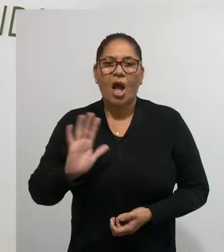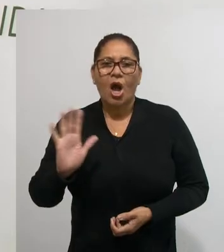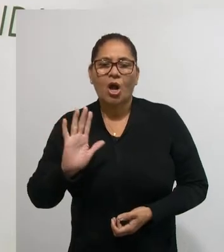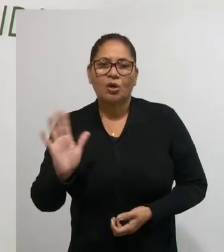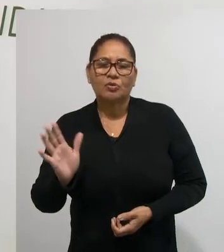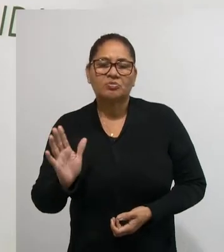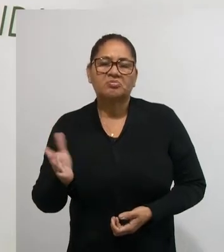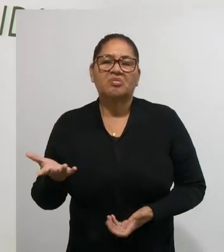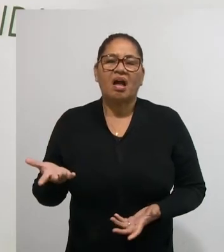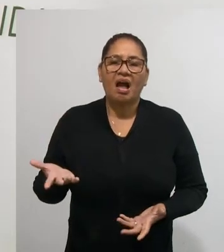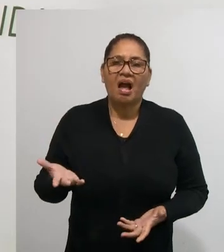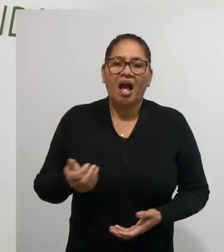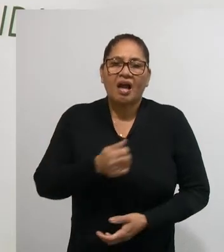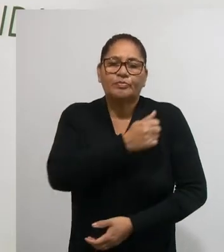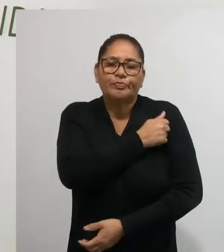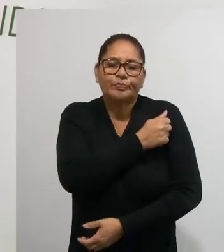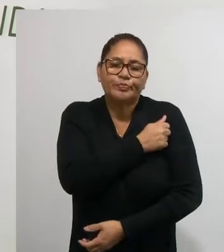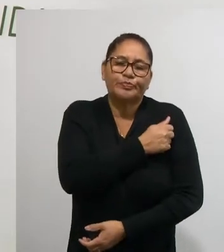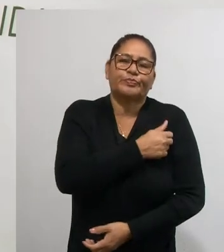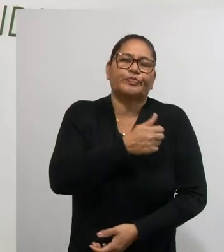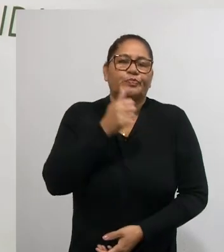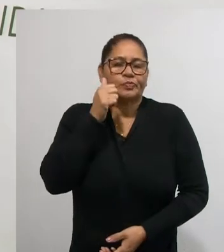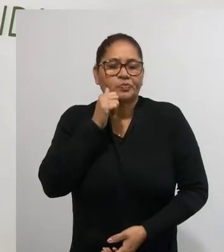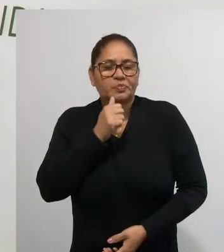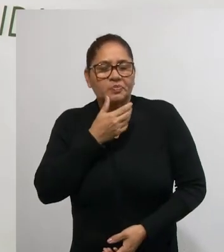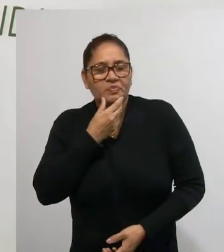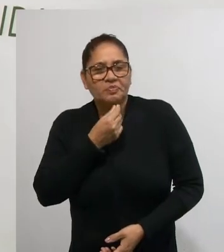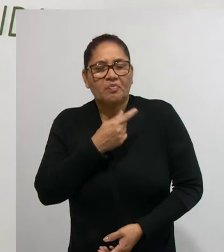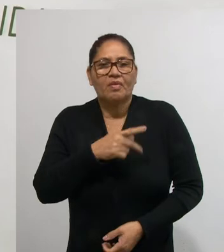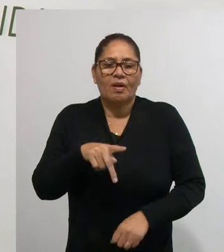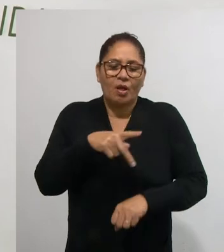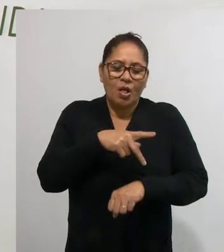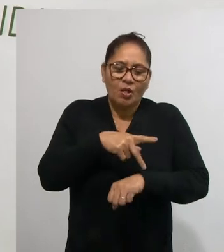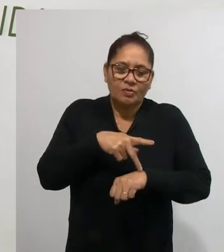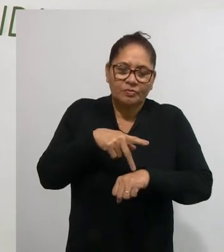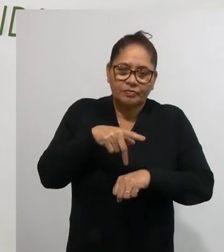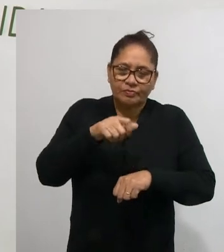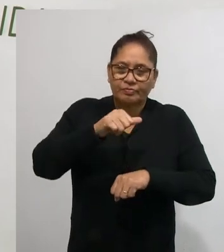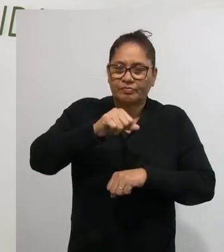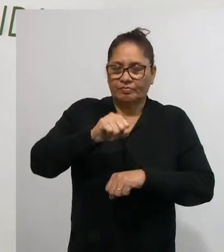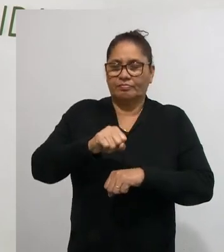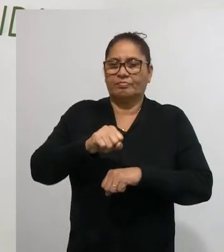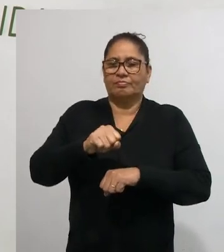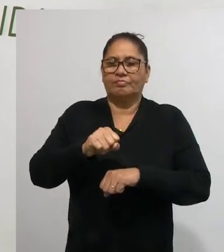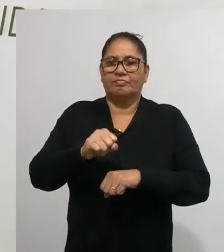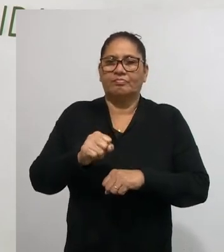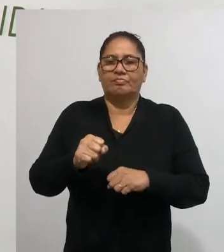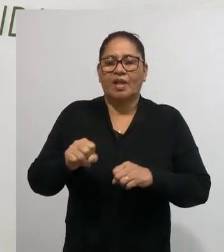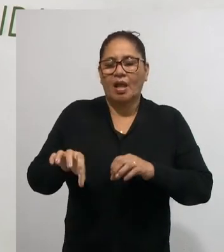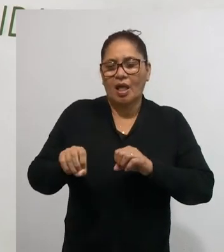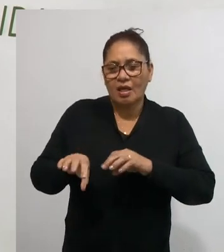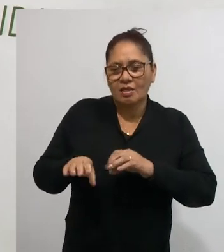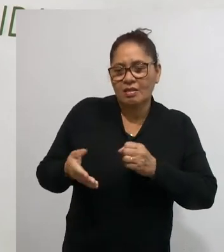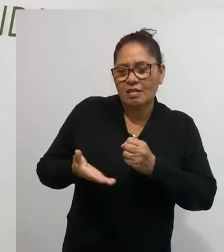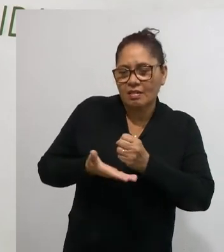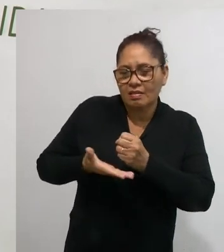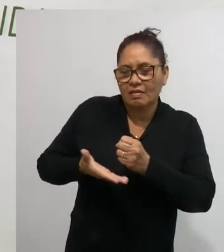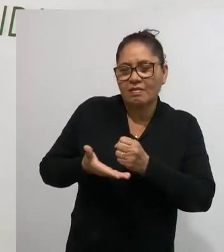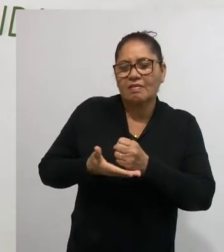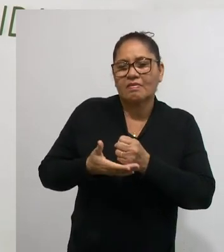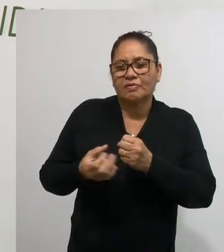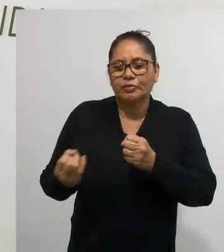oi olá saudações alunos e alunas do curso de pós-graduação docência na Educação Básica